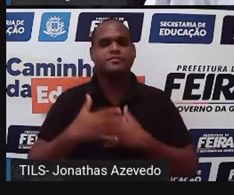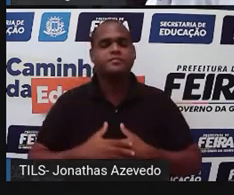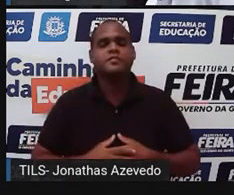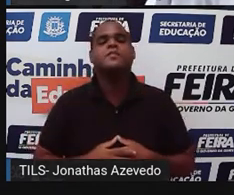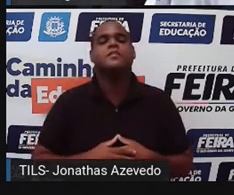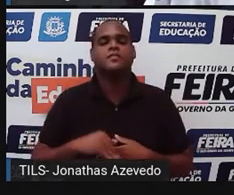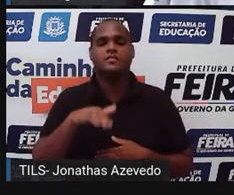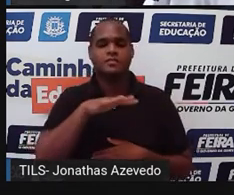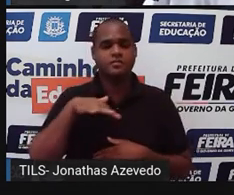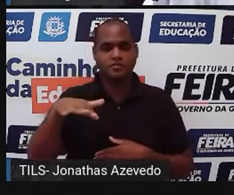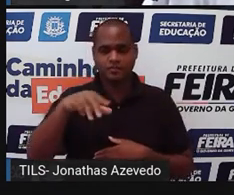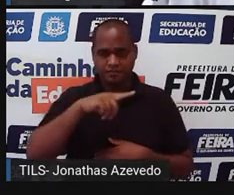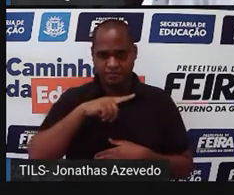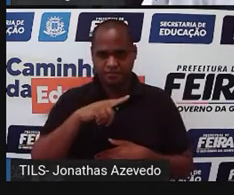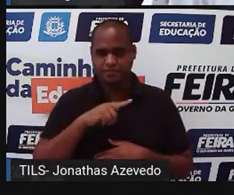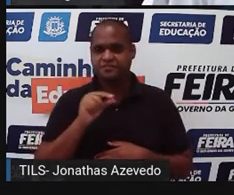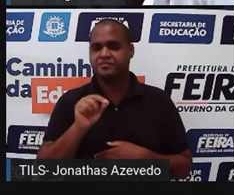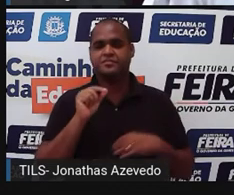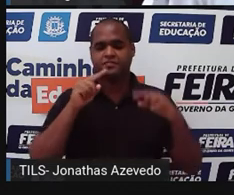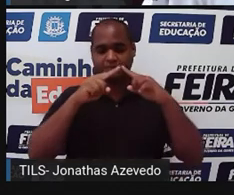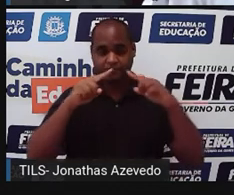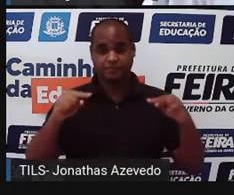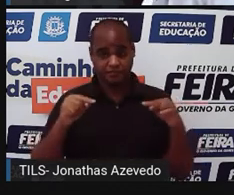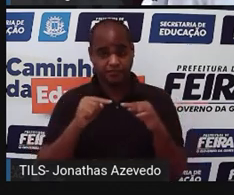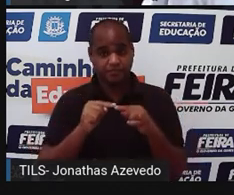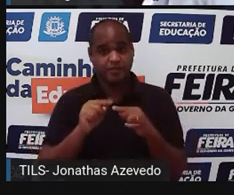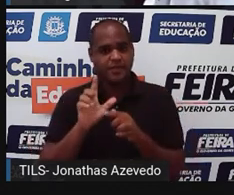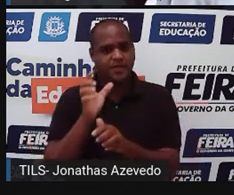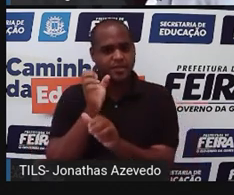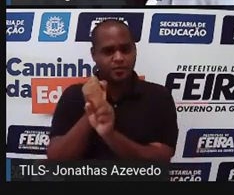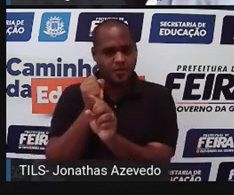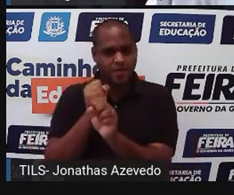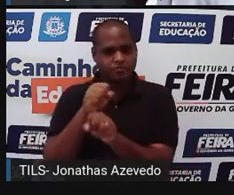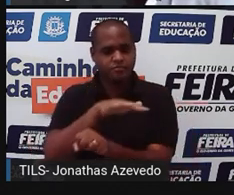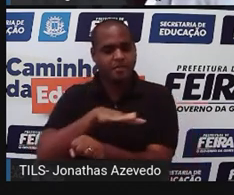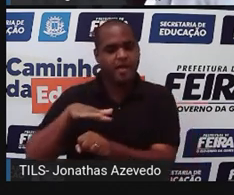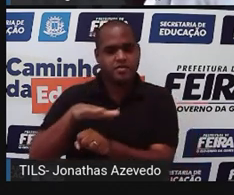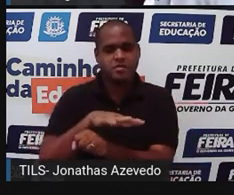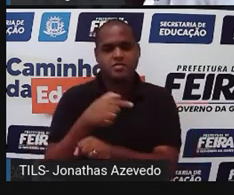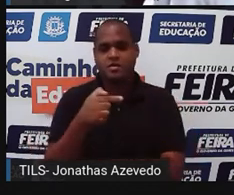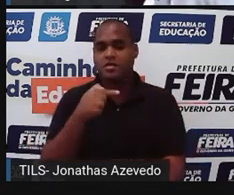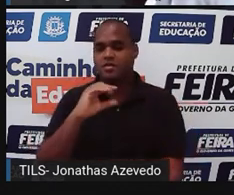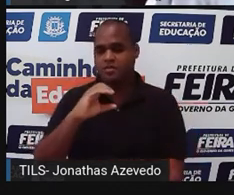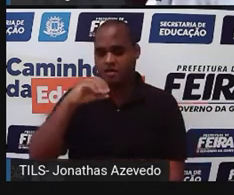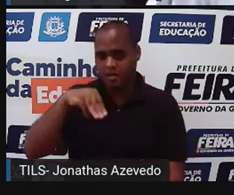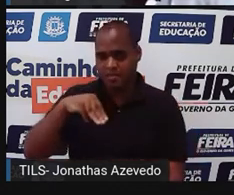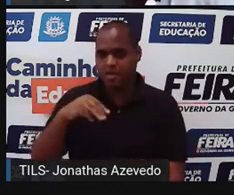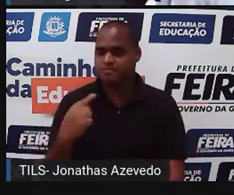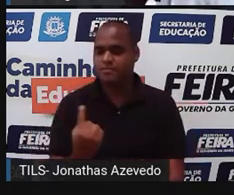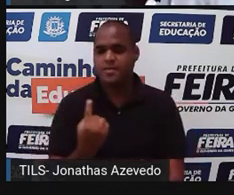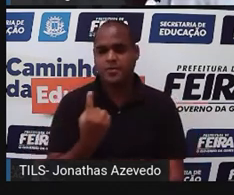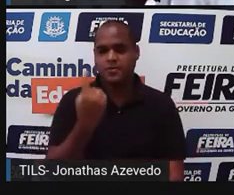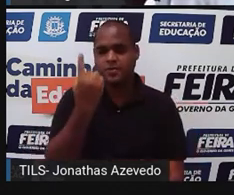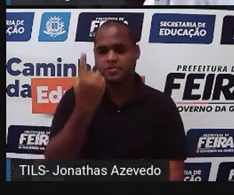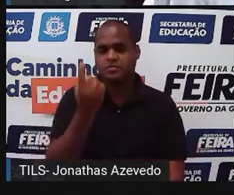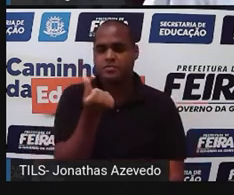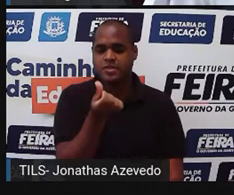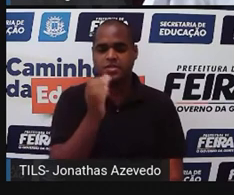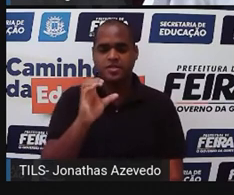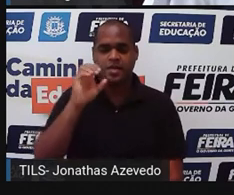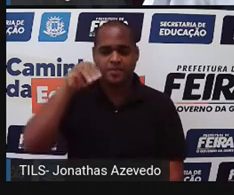qual é a área de um triângulo com medidas de Base 7 cm